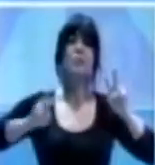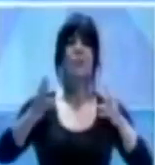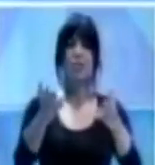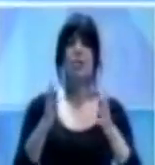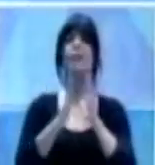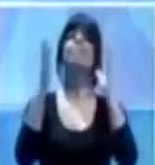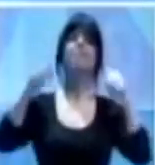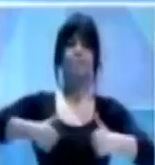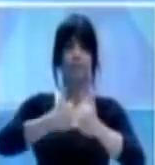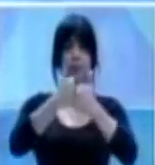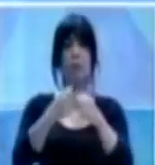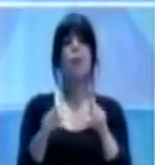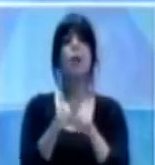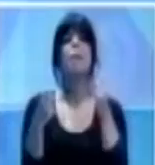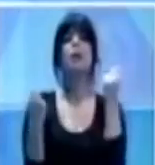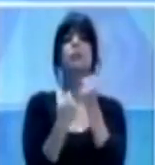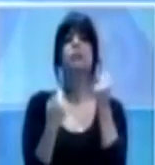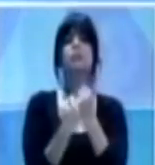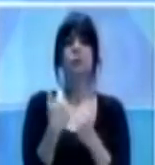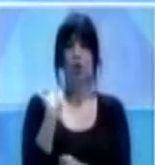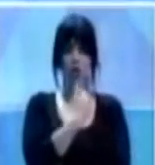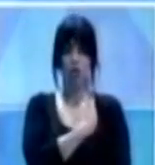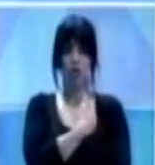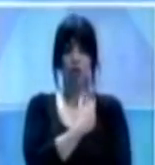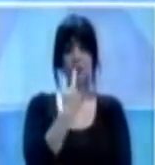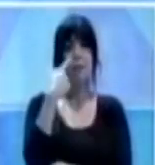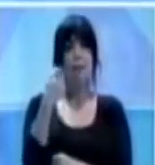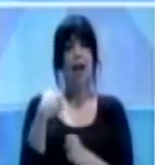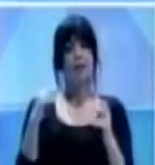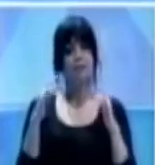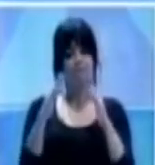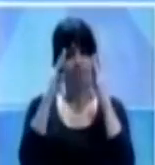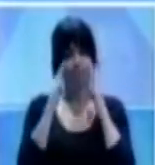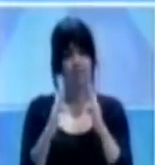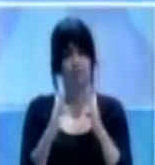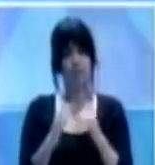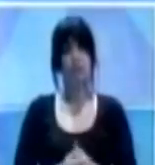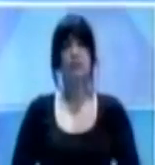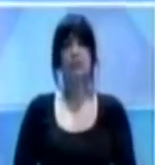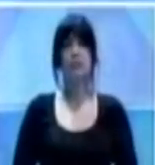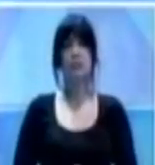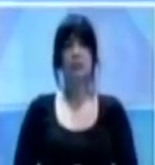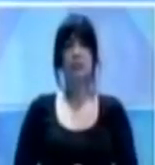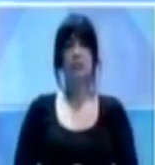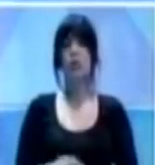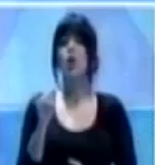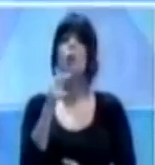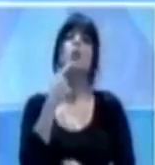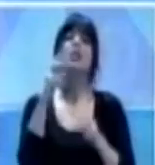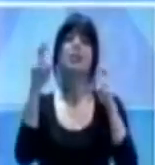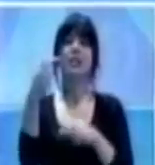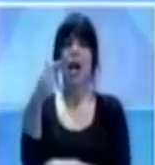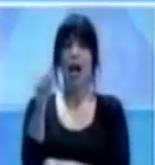desafia, mas também nos potencia, nos convoca à ação. Sim, como